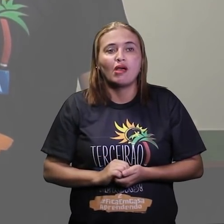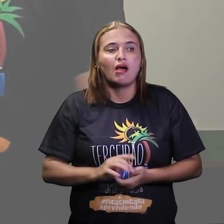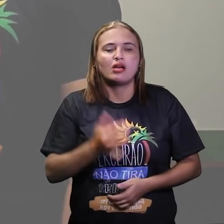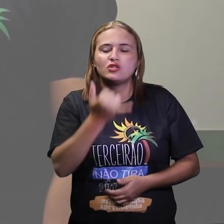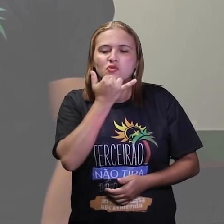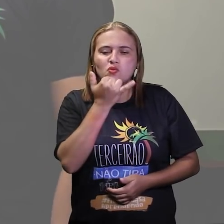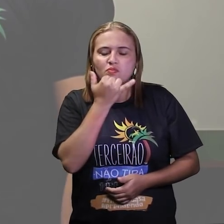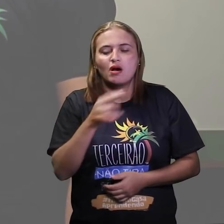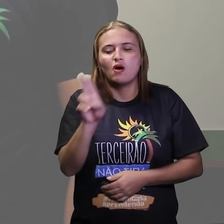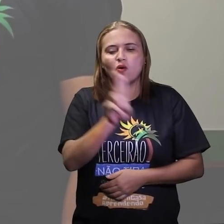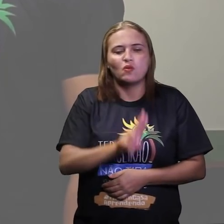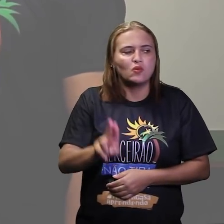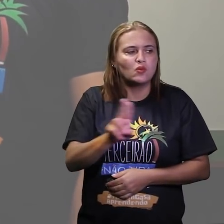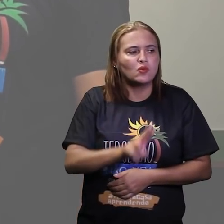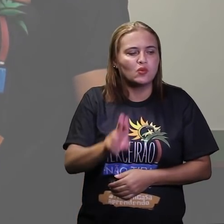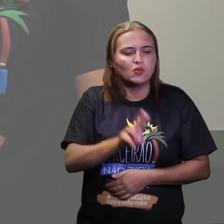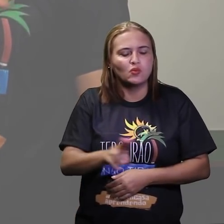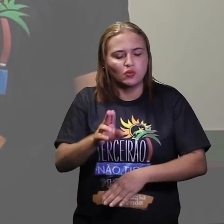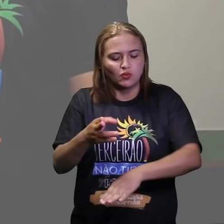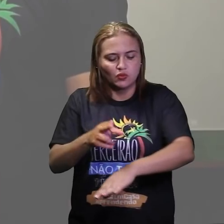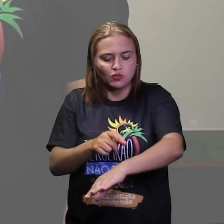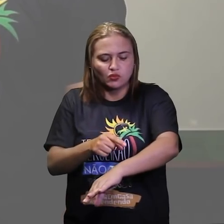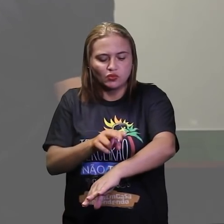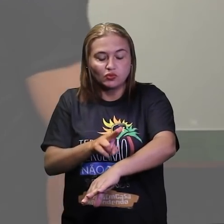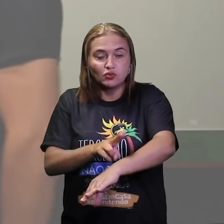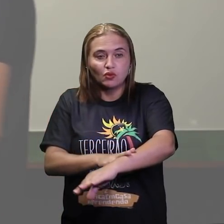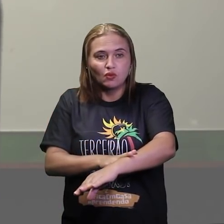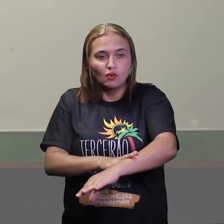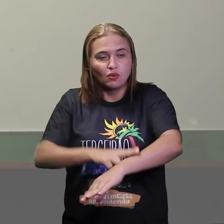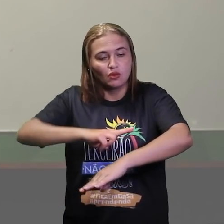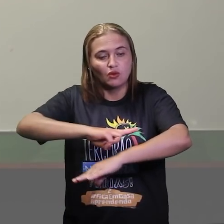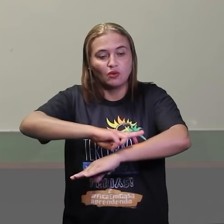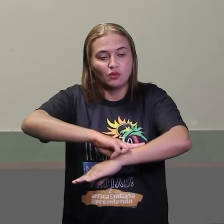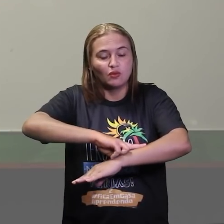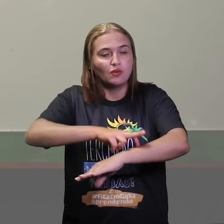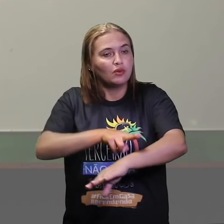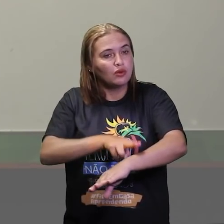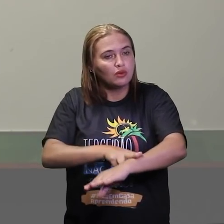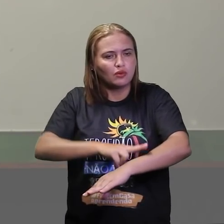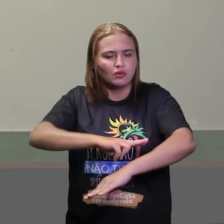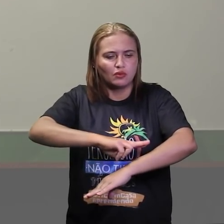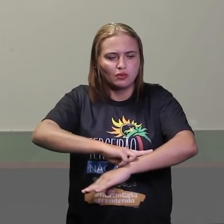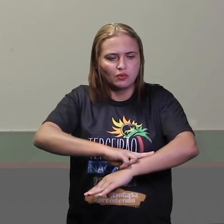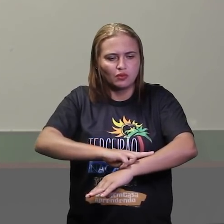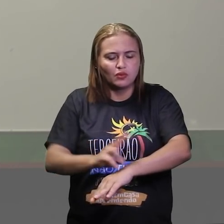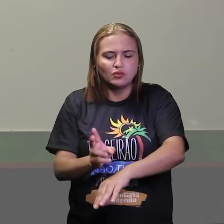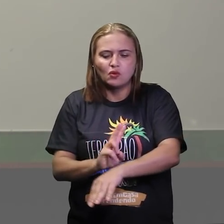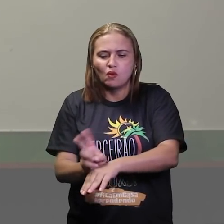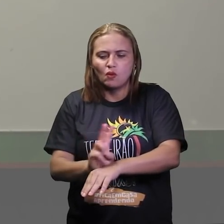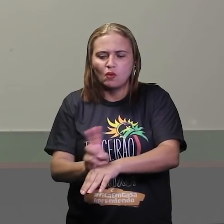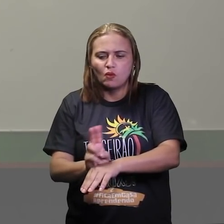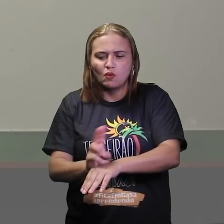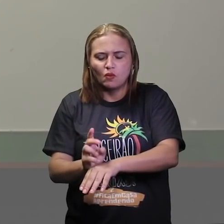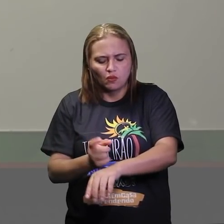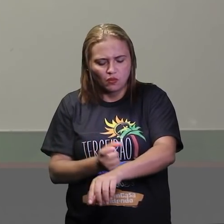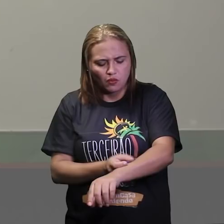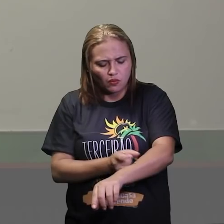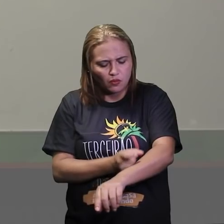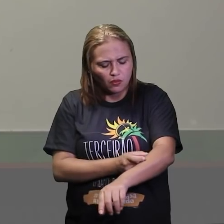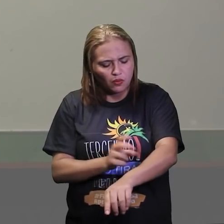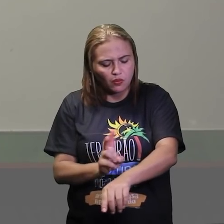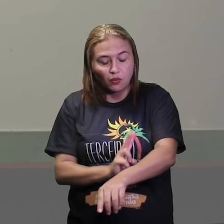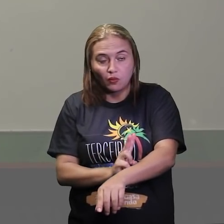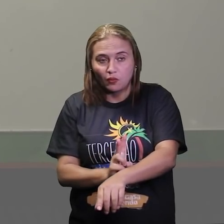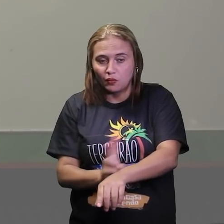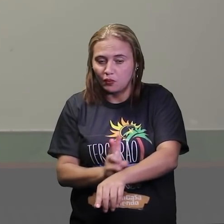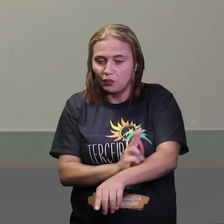foi Locke. Tá? John Locke, um dos caras mais famosos da filosofia inglesa. E o nosso amigo Locke aqui tem as